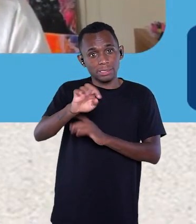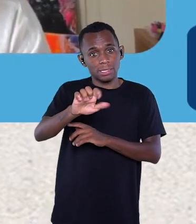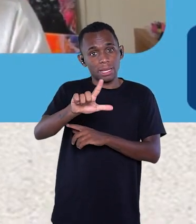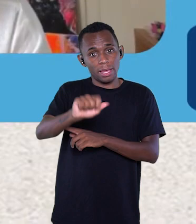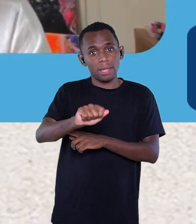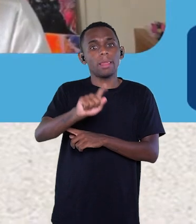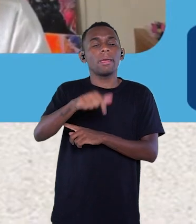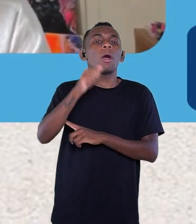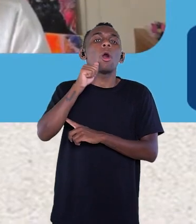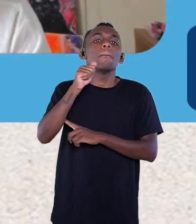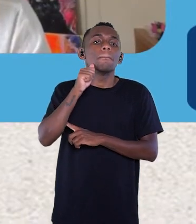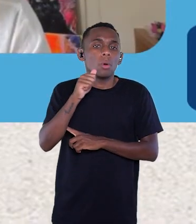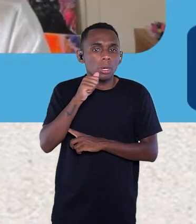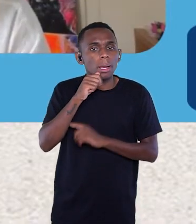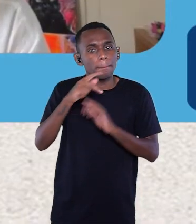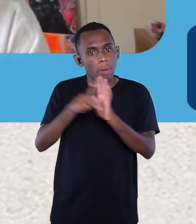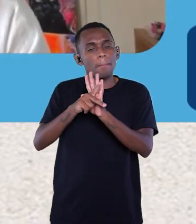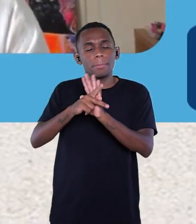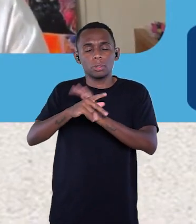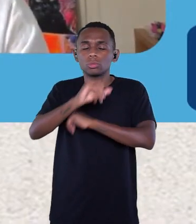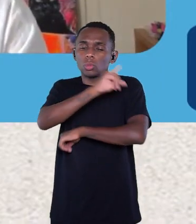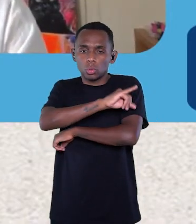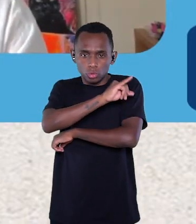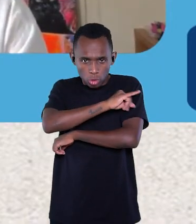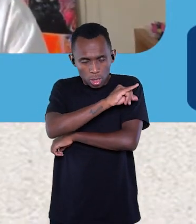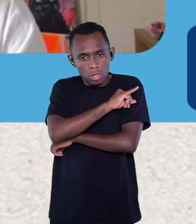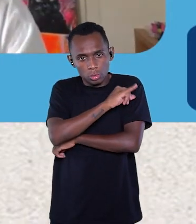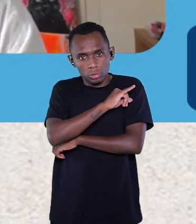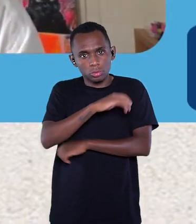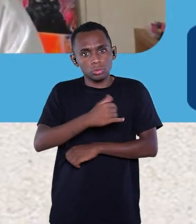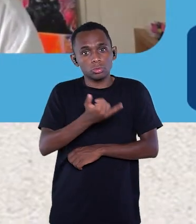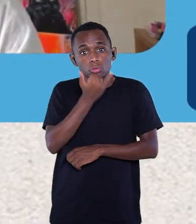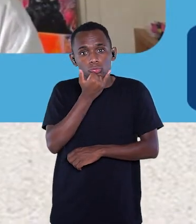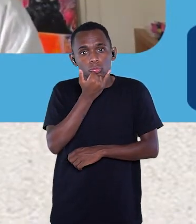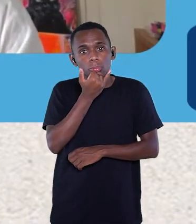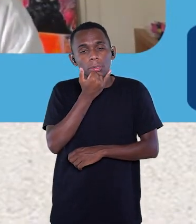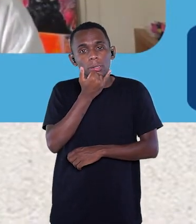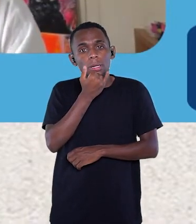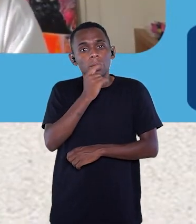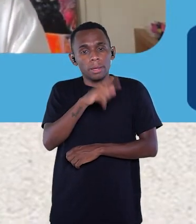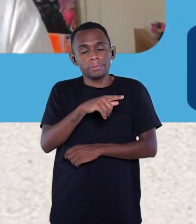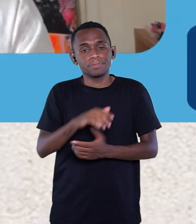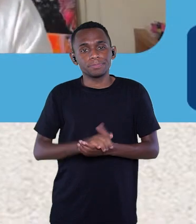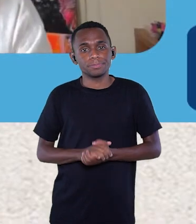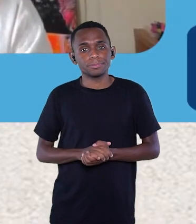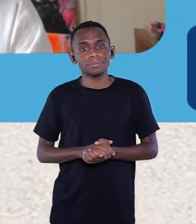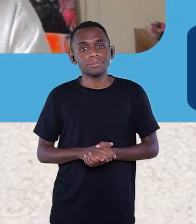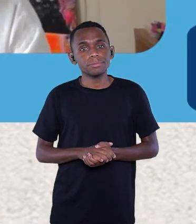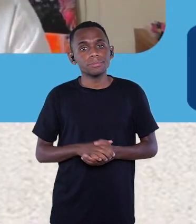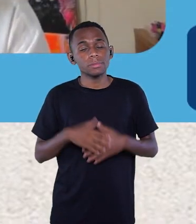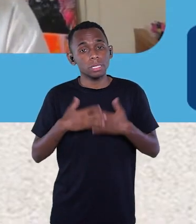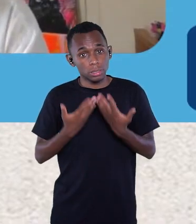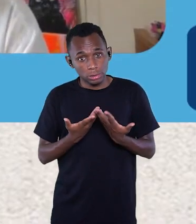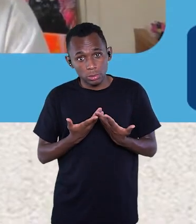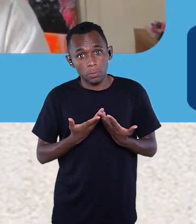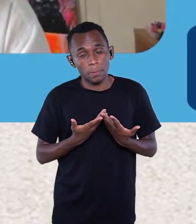que é uma poeta carioca. Não é carioca, não, é fluminense. Ela é de Miguel Pereira.